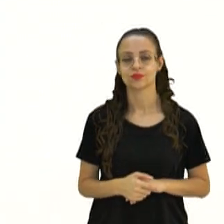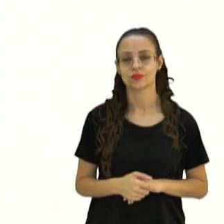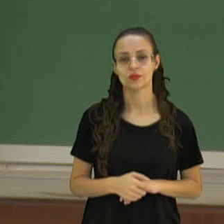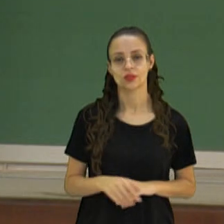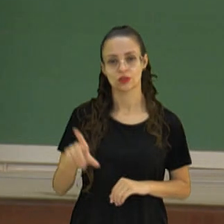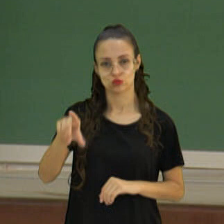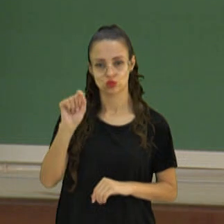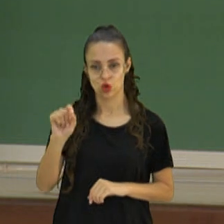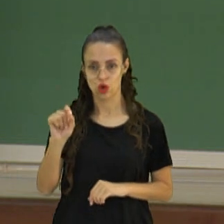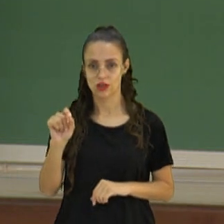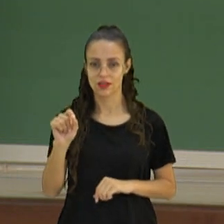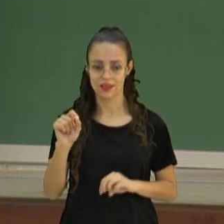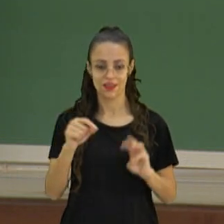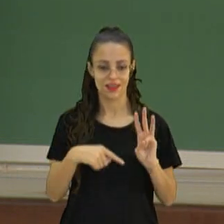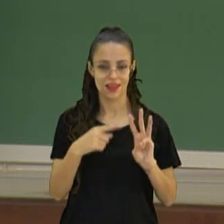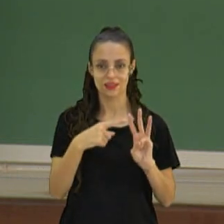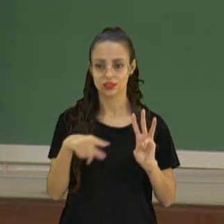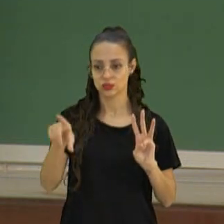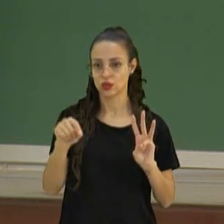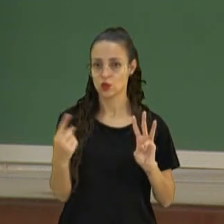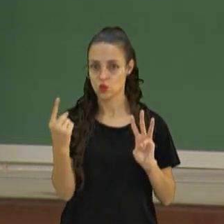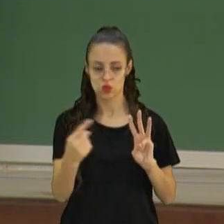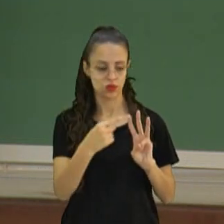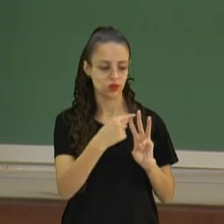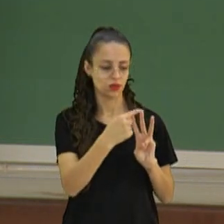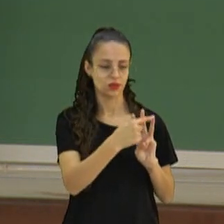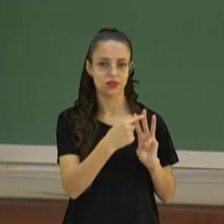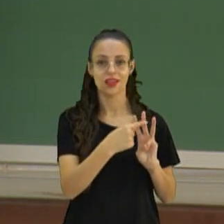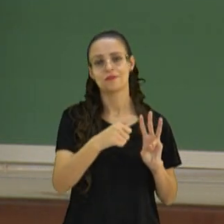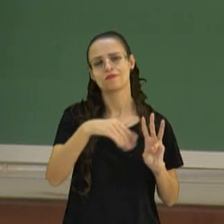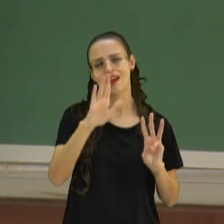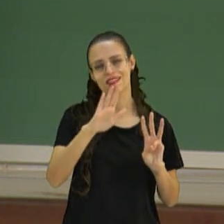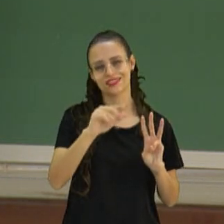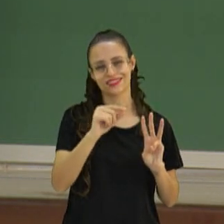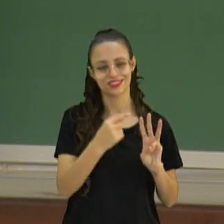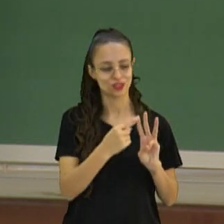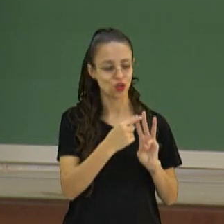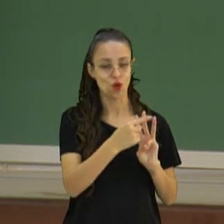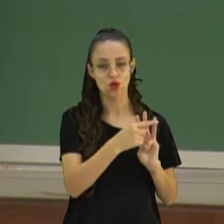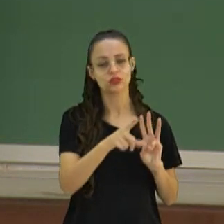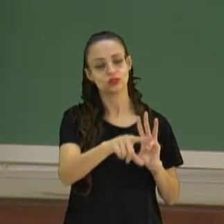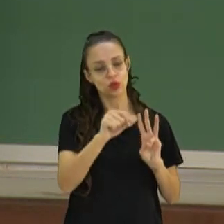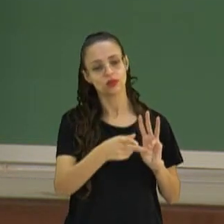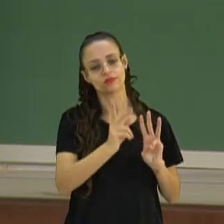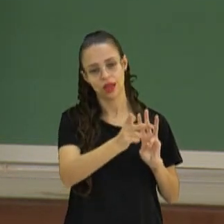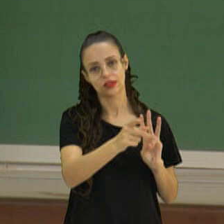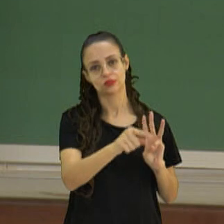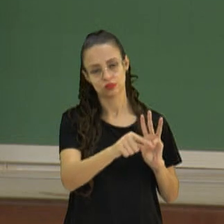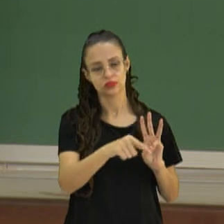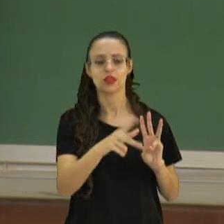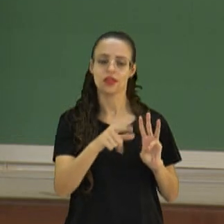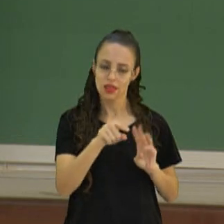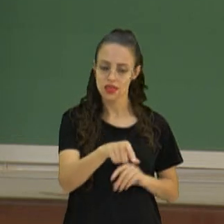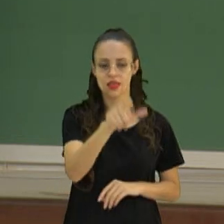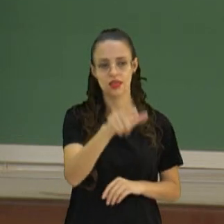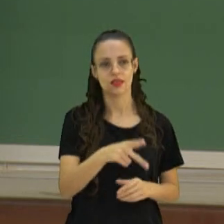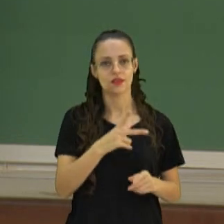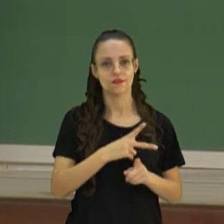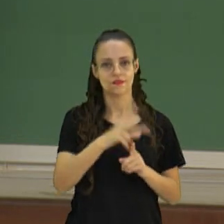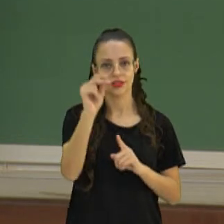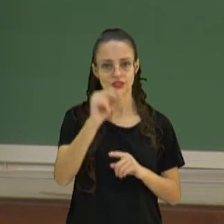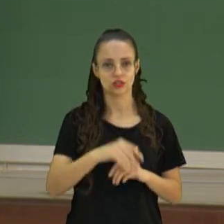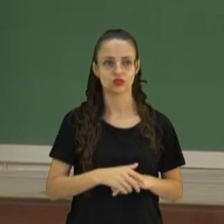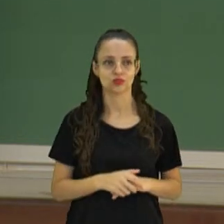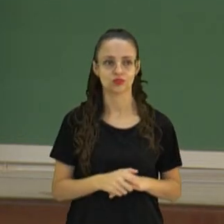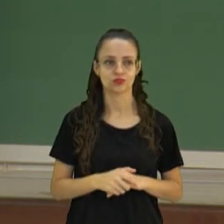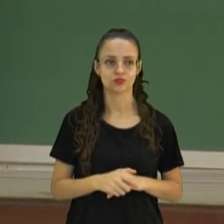escolheu o atleta e os outros 2 escolheu o adversário. A decisão majoritária são quando 2 juízes escolhem o mesmo atleta como vencedor e o terceiro